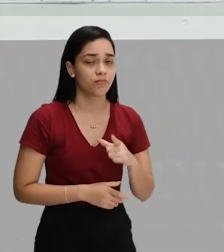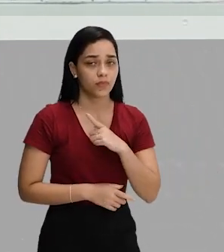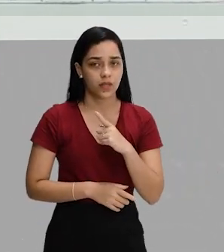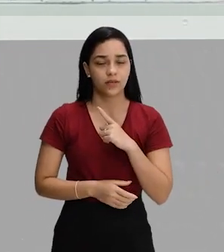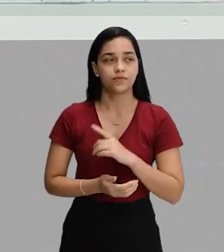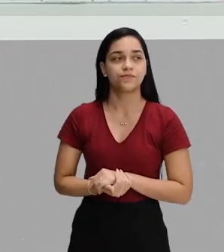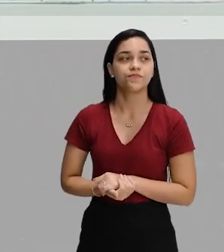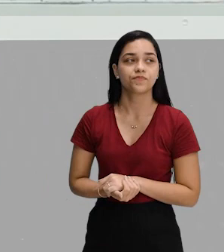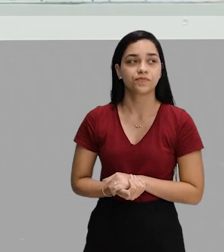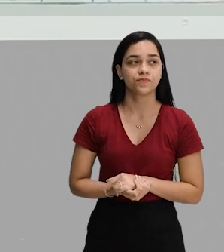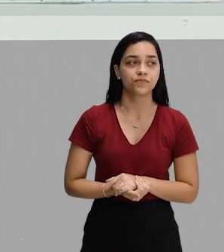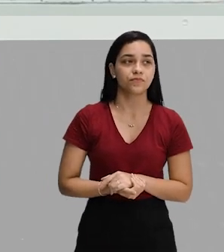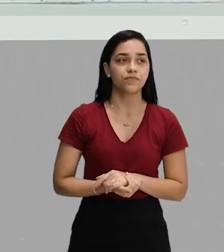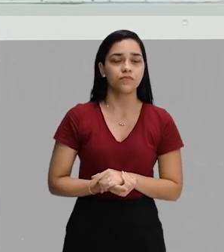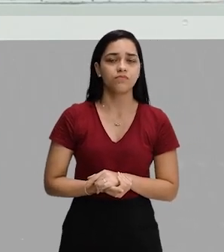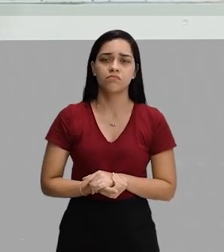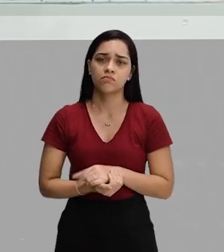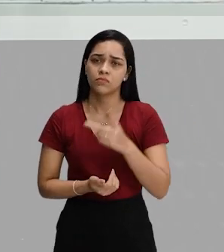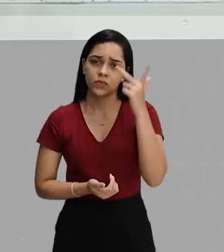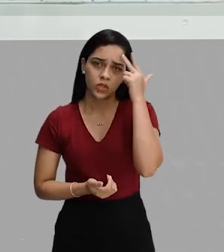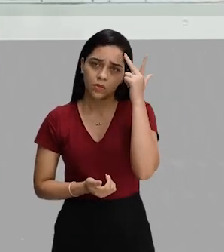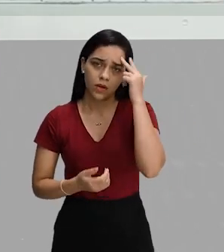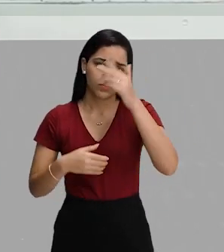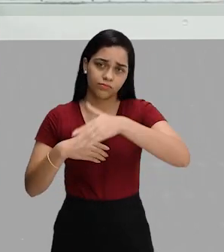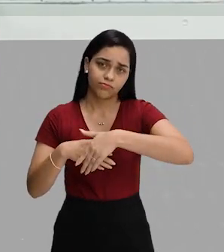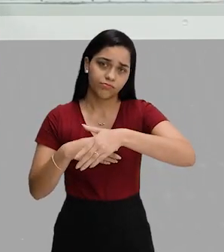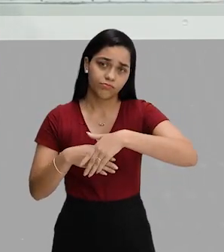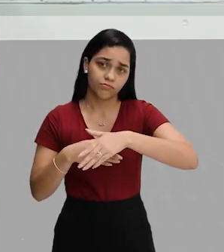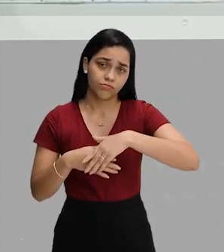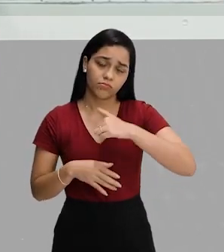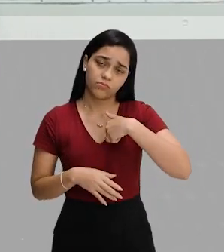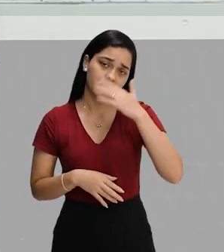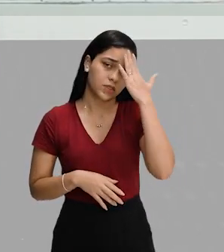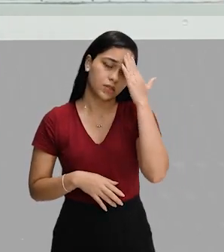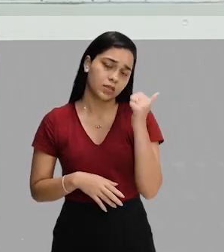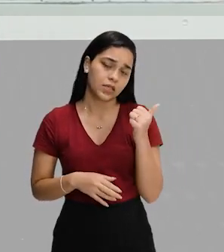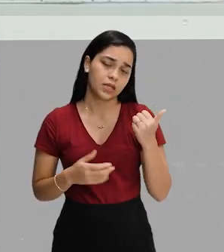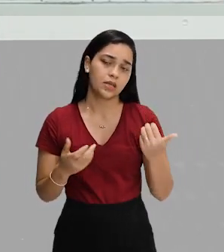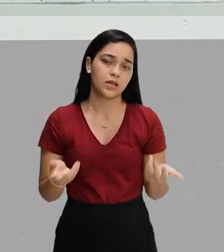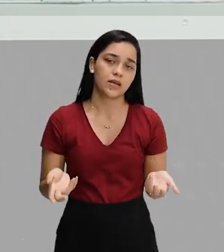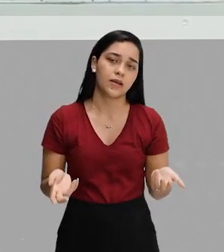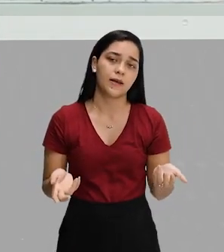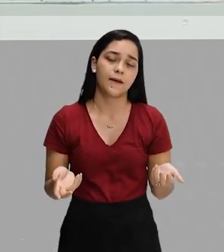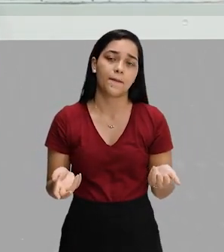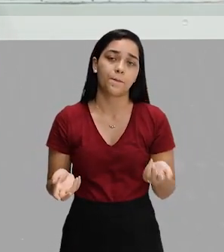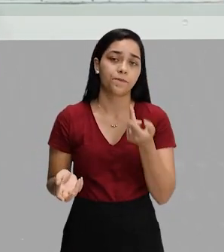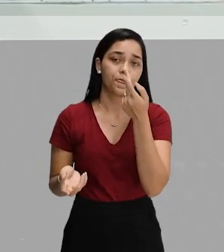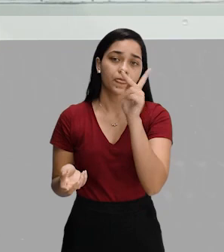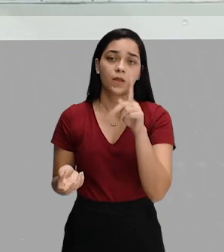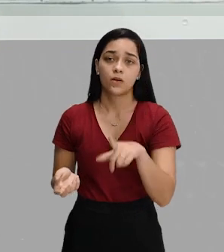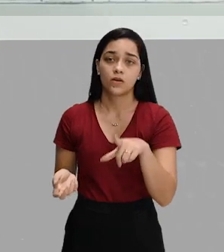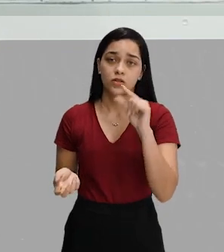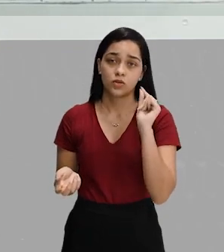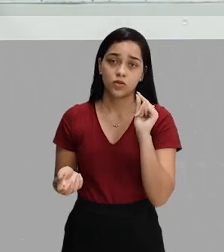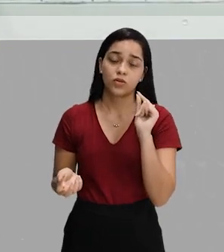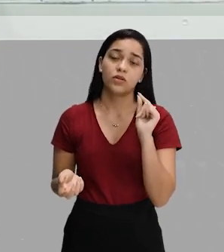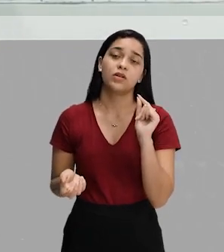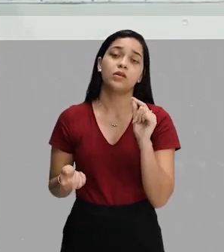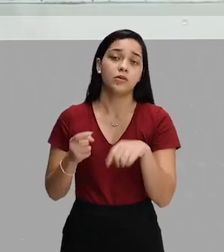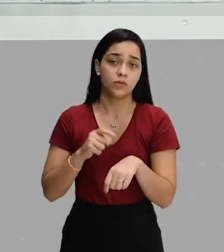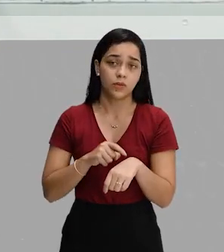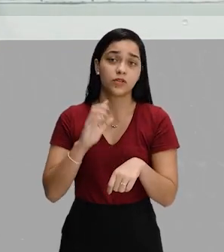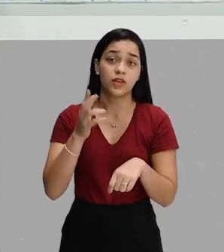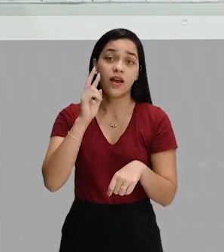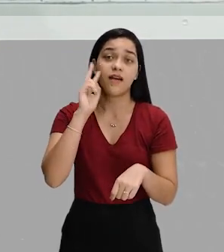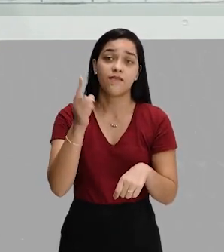problema. Uma situação do cotidiano, de futebol. Tenho certeza que independente da tua preferência, em algum momento você